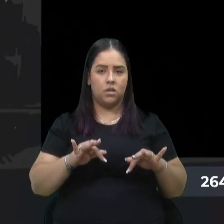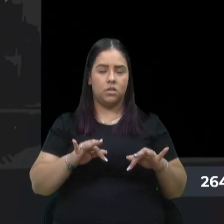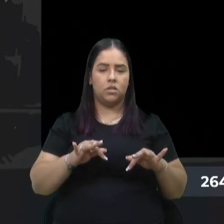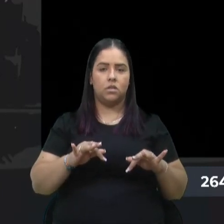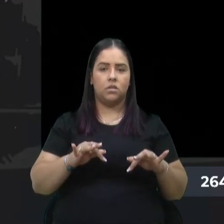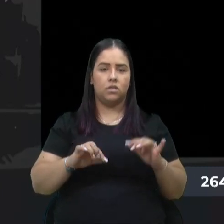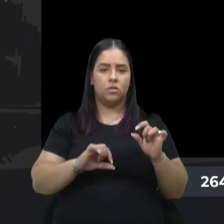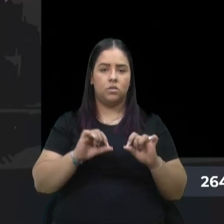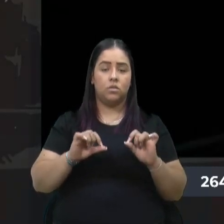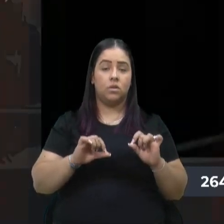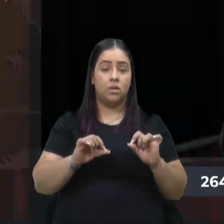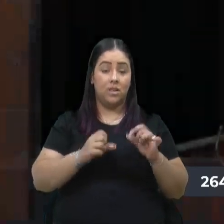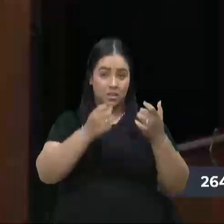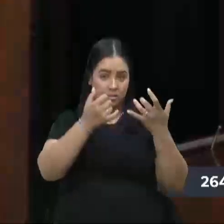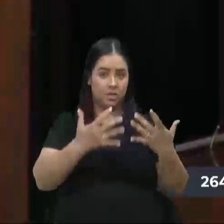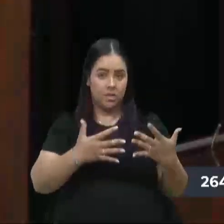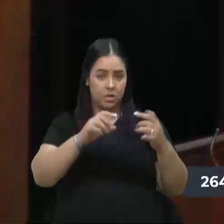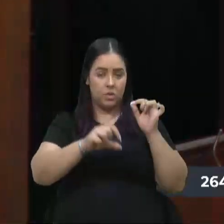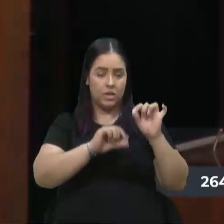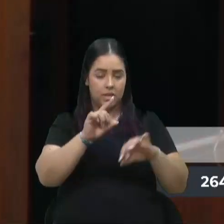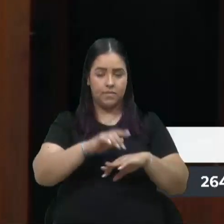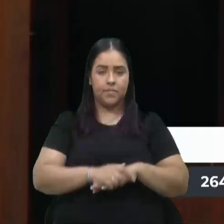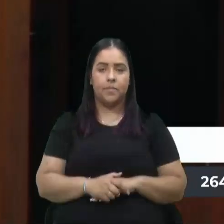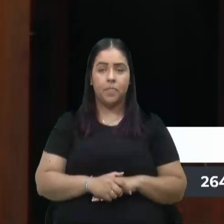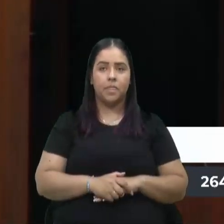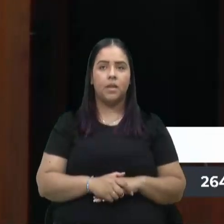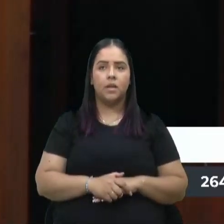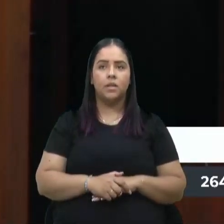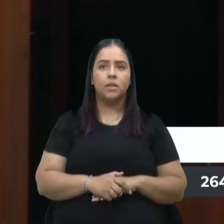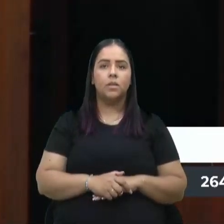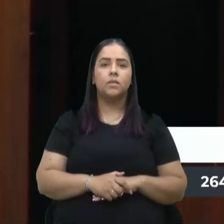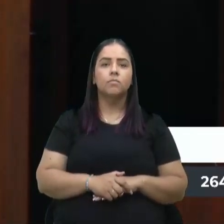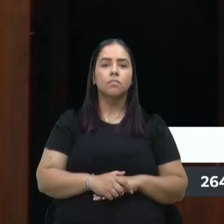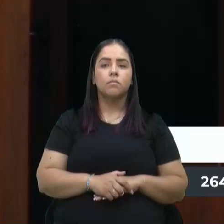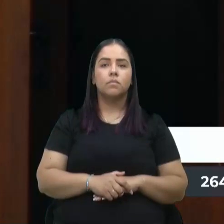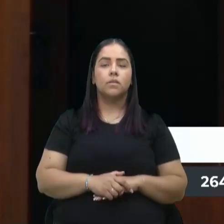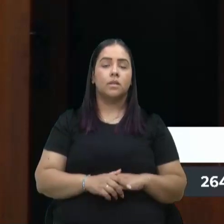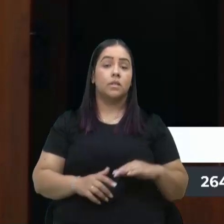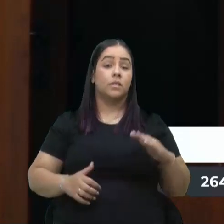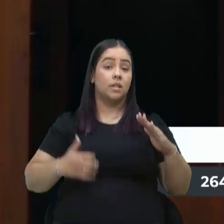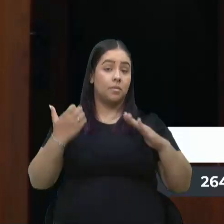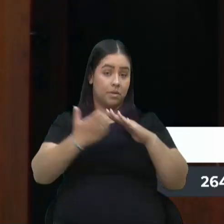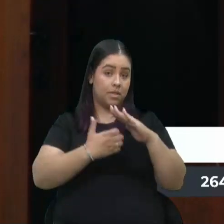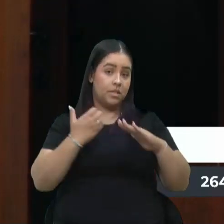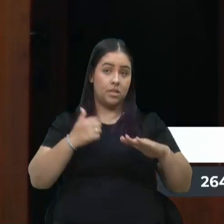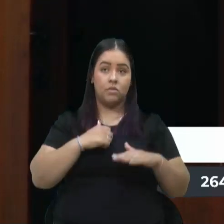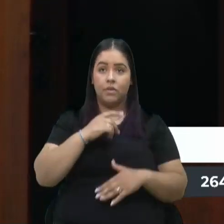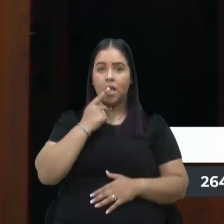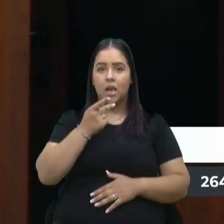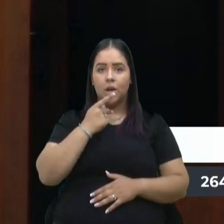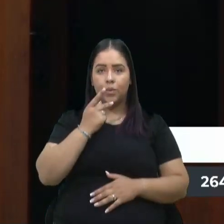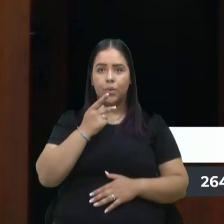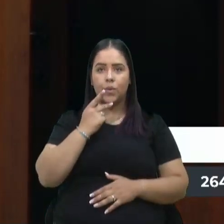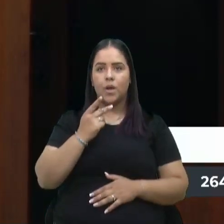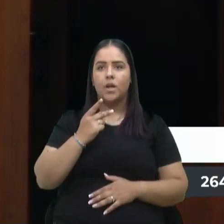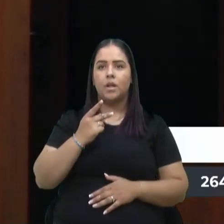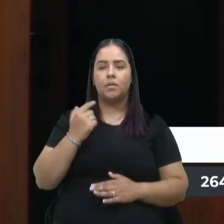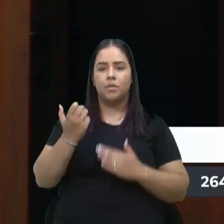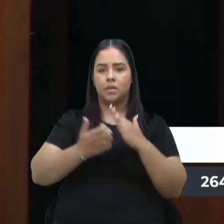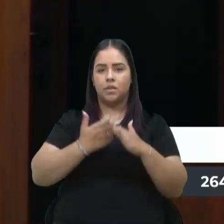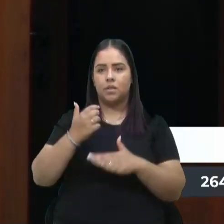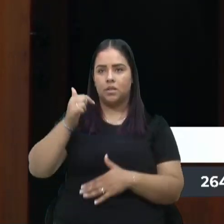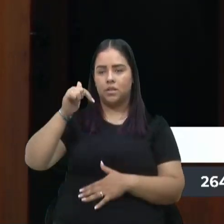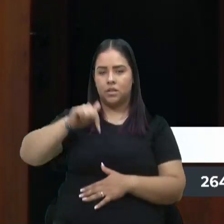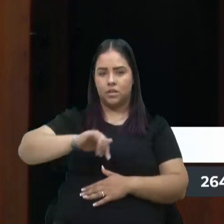que acontece? As empresas, e eu quando falo empresas, obviamente estou me reportando às nossas